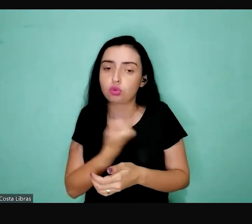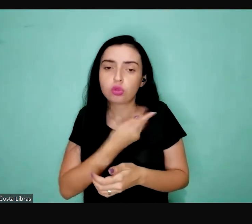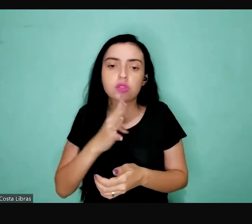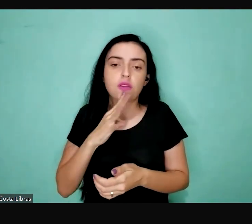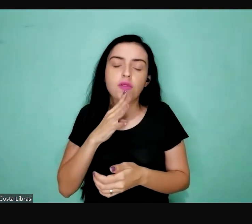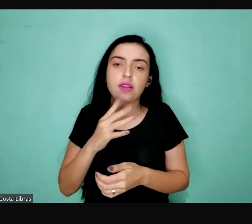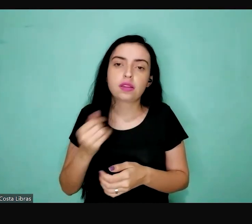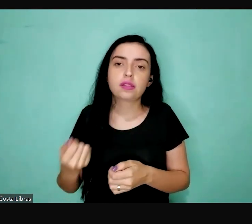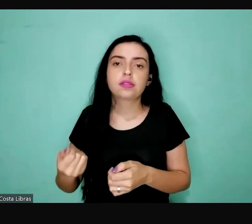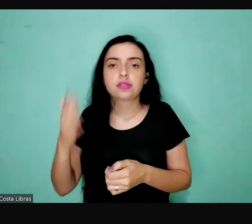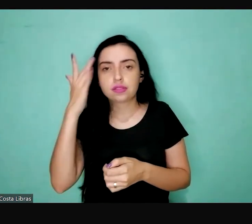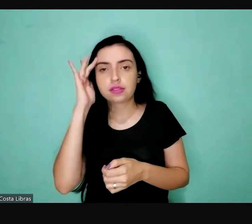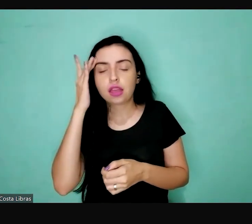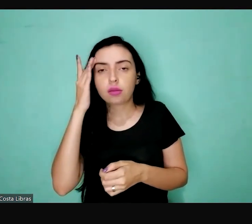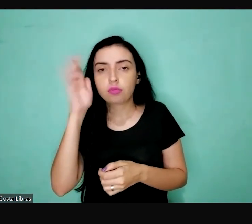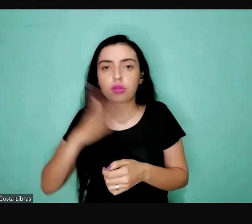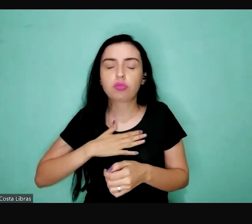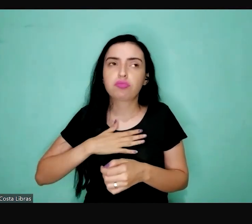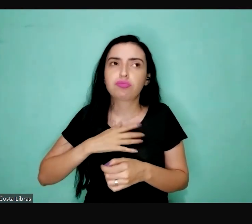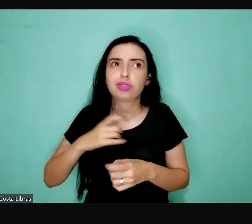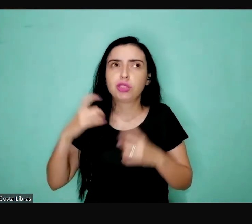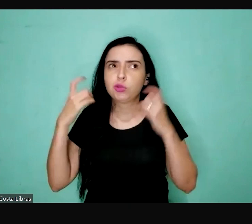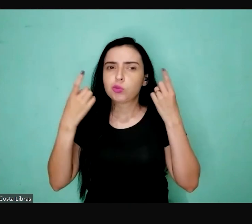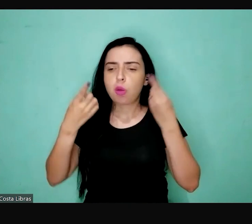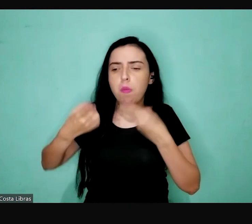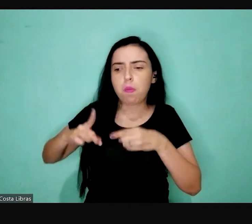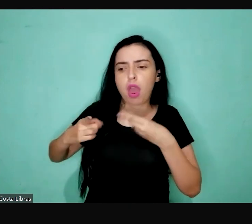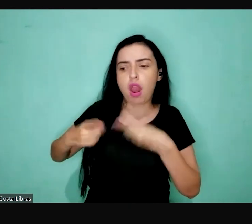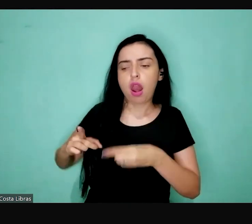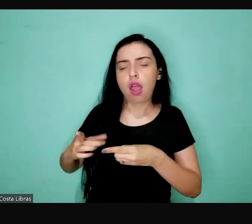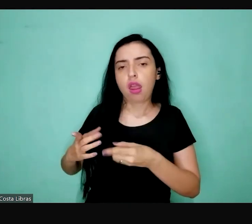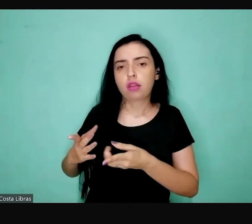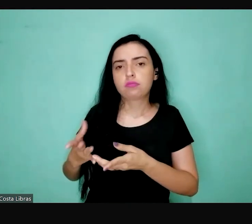que eu sou assim, um pouco crítica, né, ao ativismo